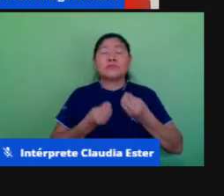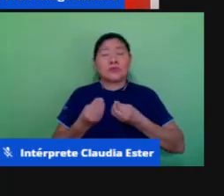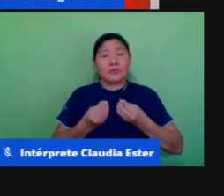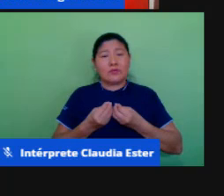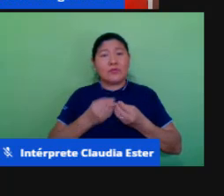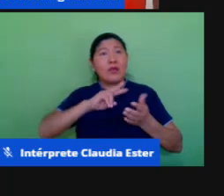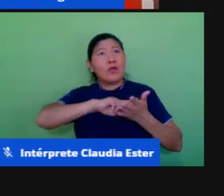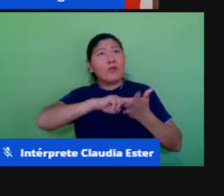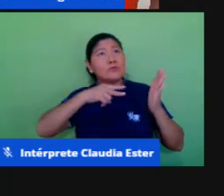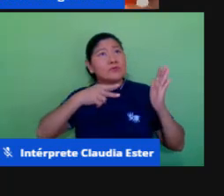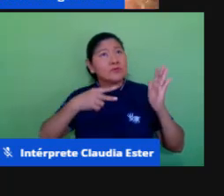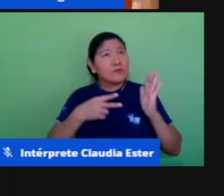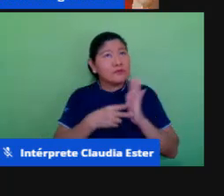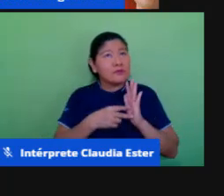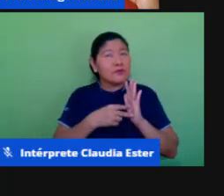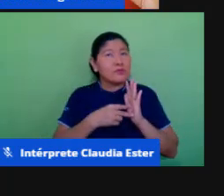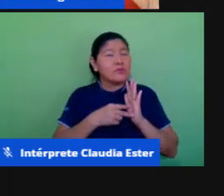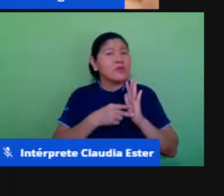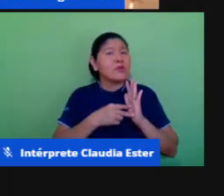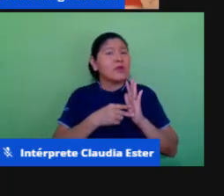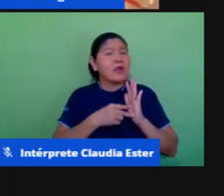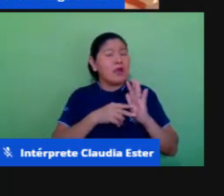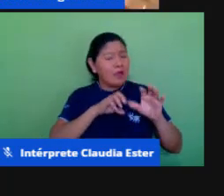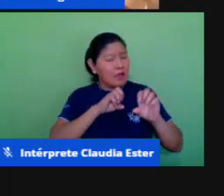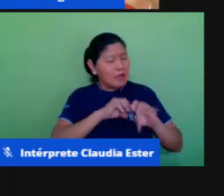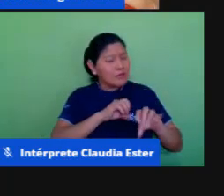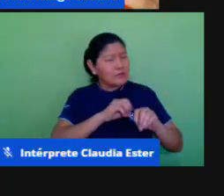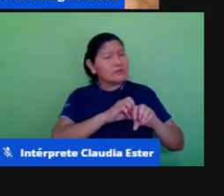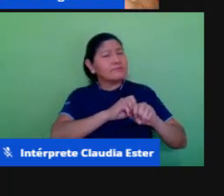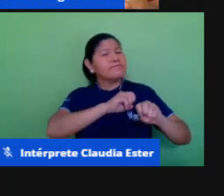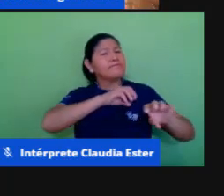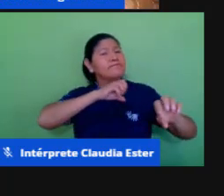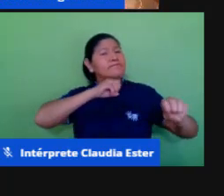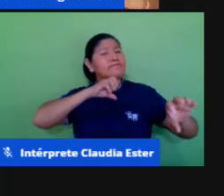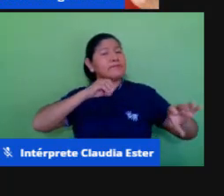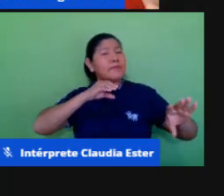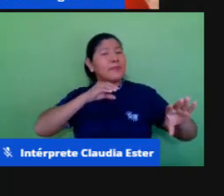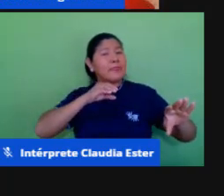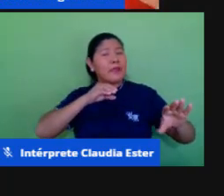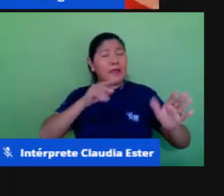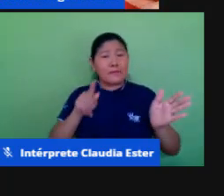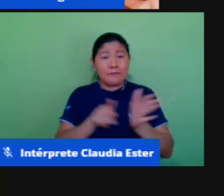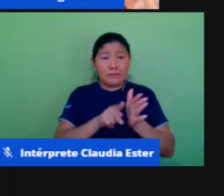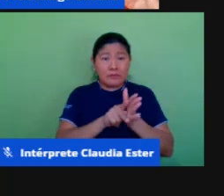como IED. Né? O ensino híbrido, ele parte da própria palavra, já